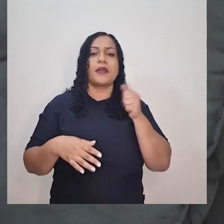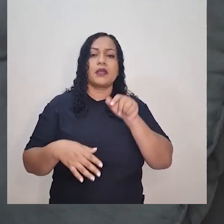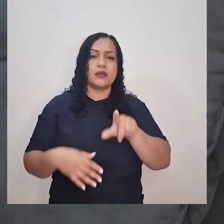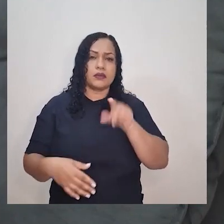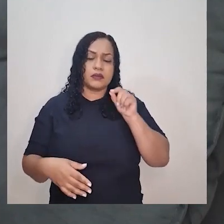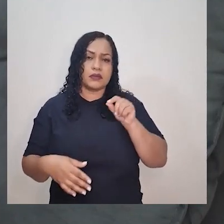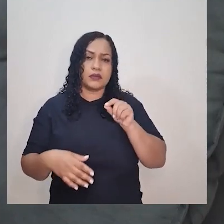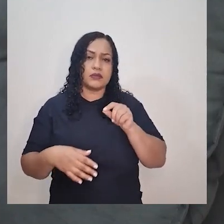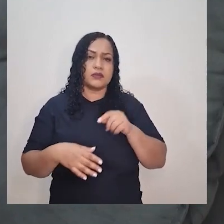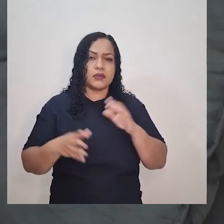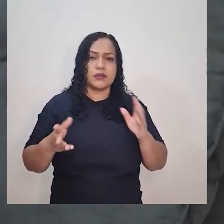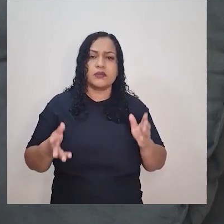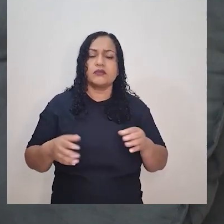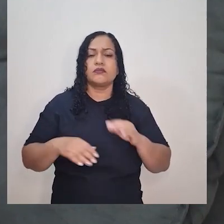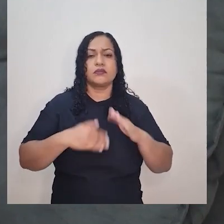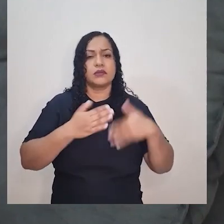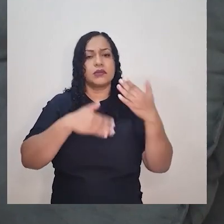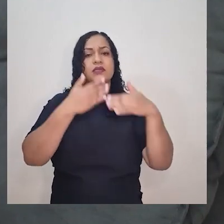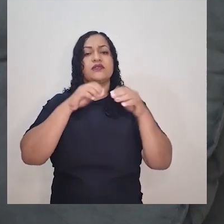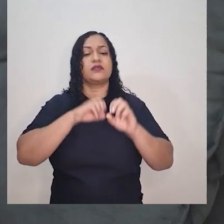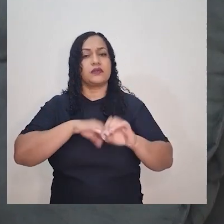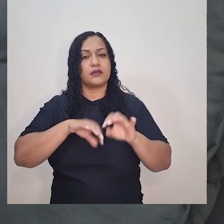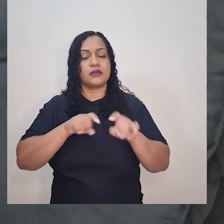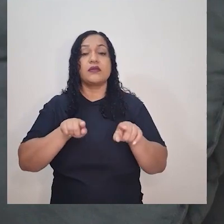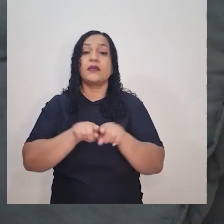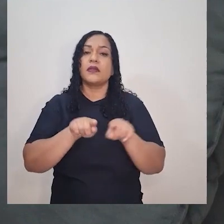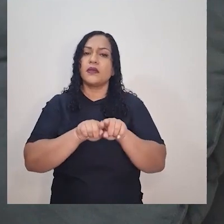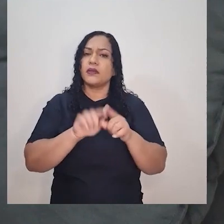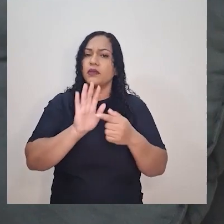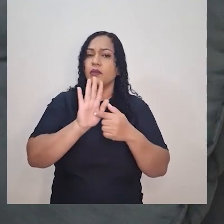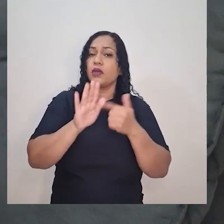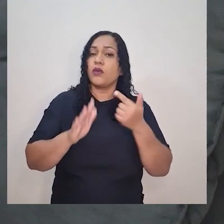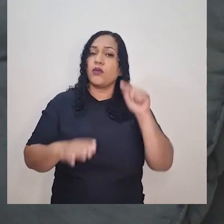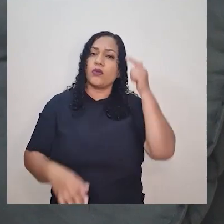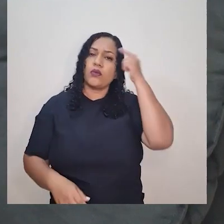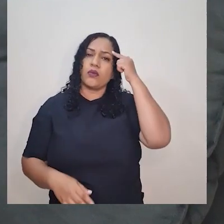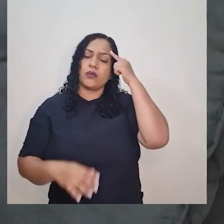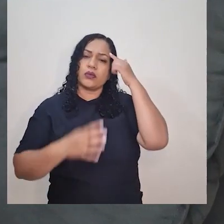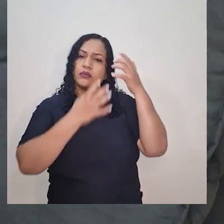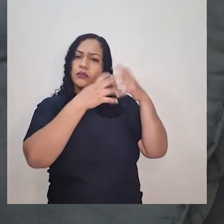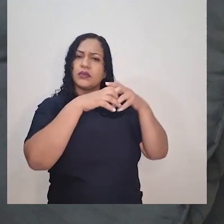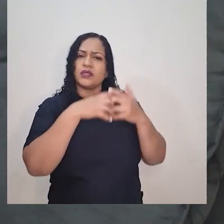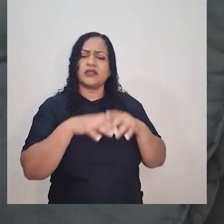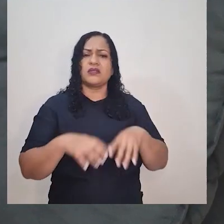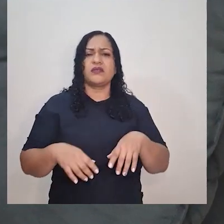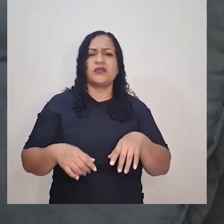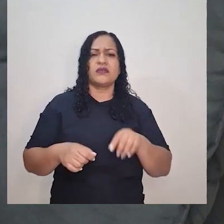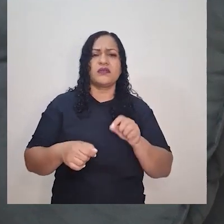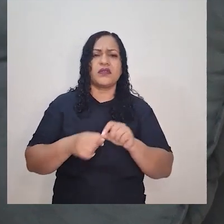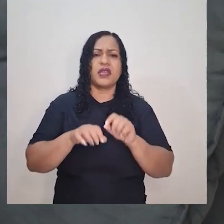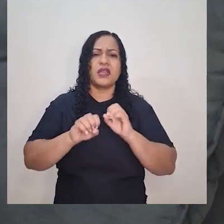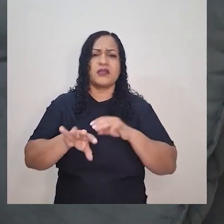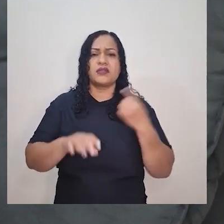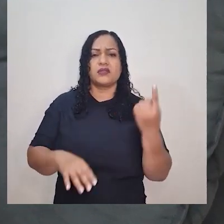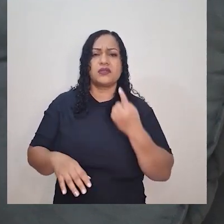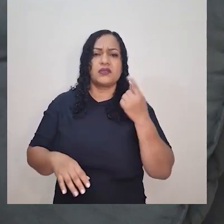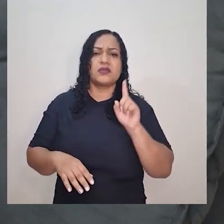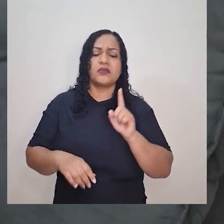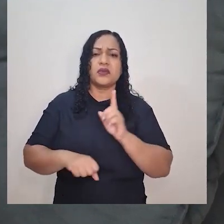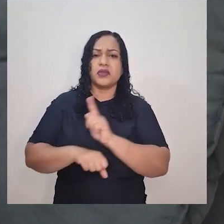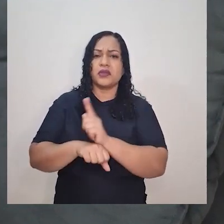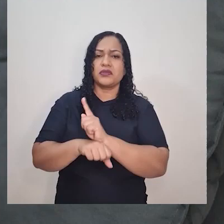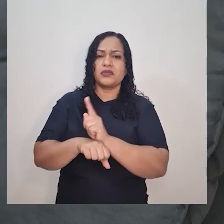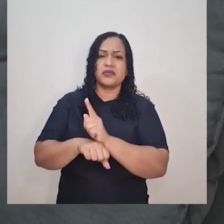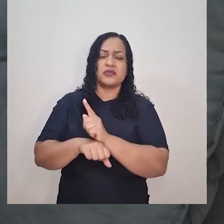fazer educação. E eu trago uma outra reflexão. Não se faz educação sozinho. Não é o gestor da escola que